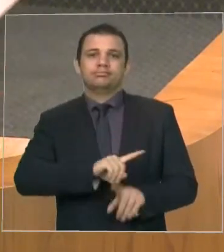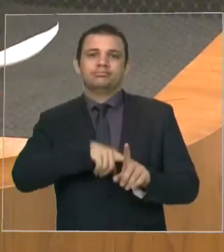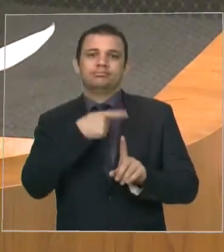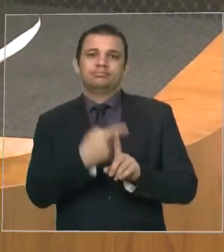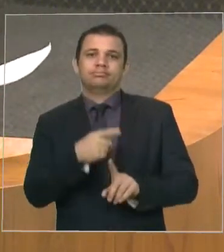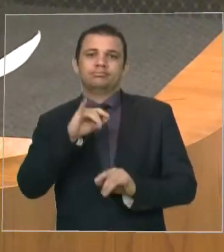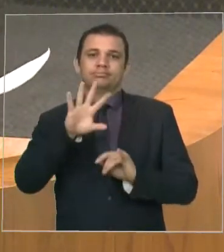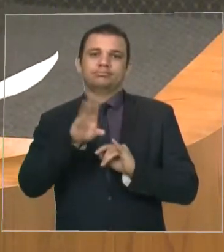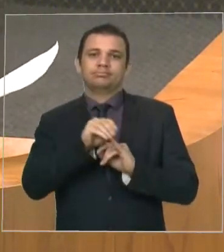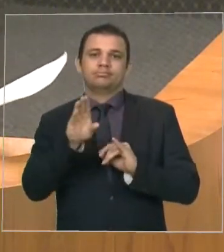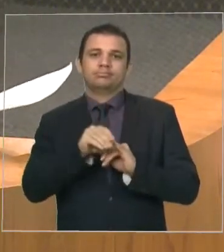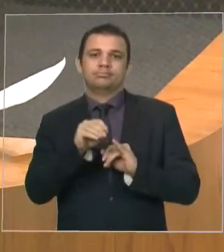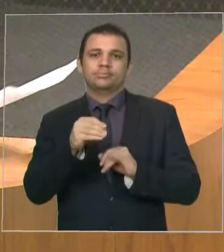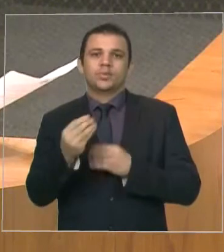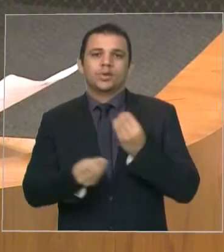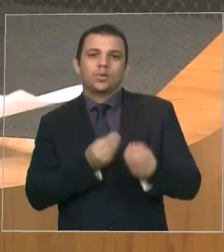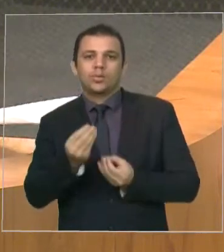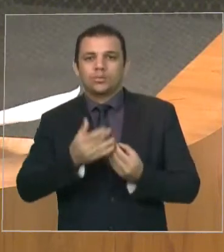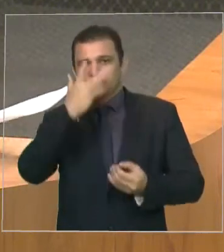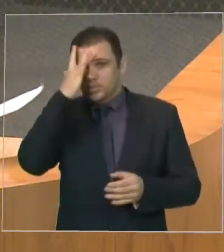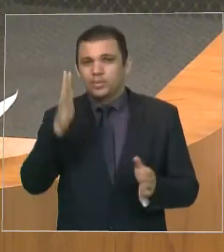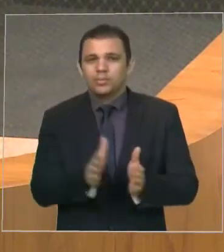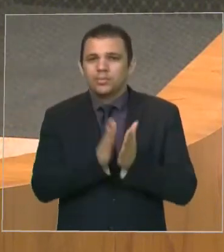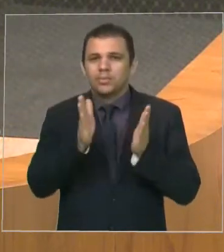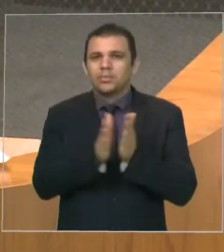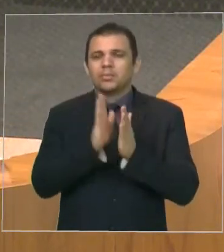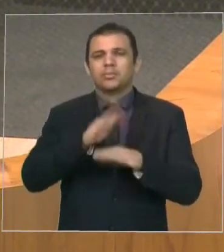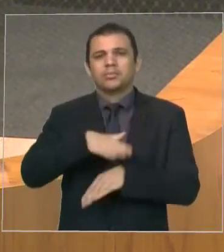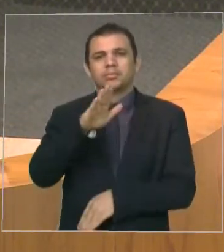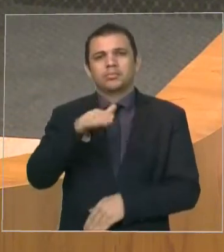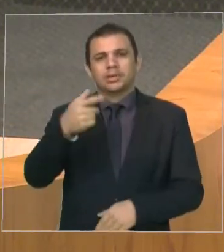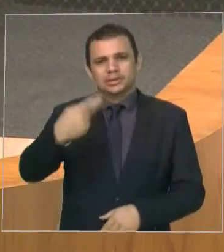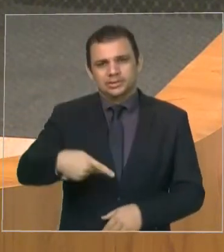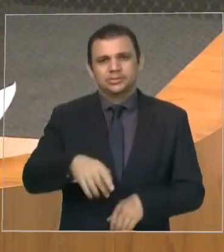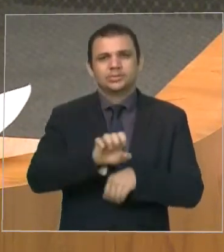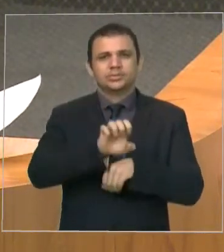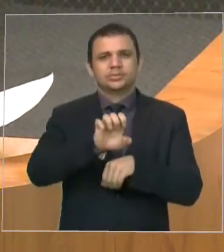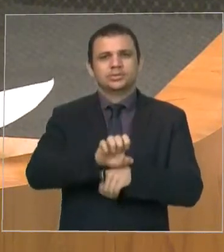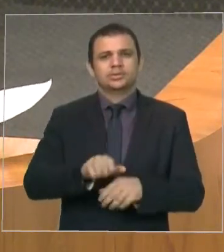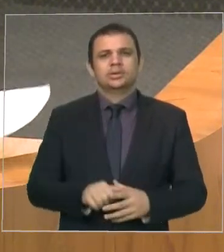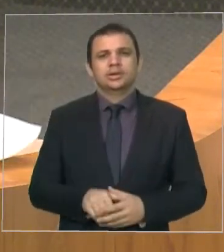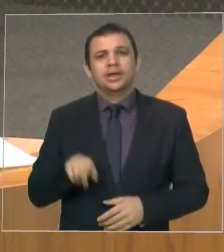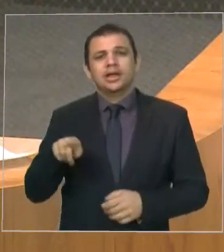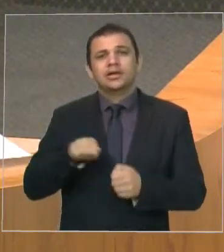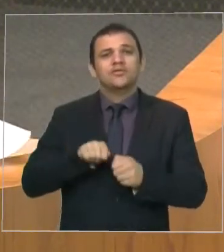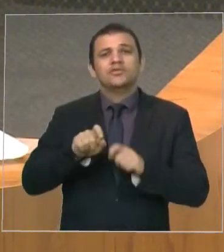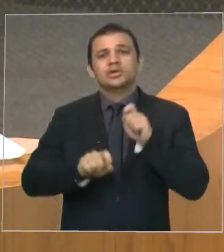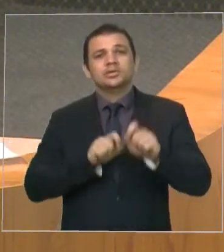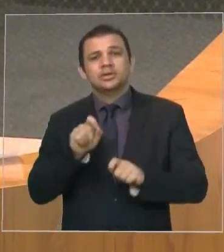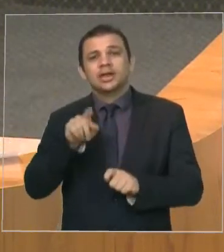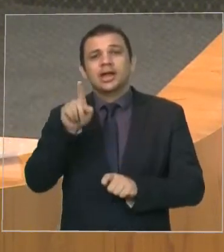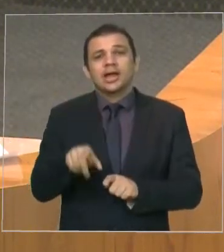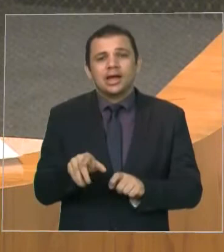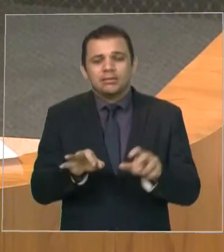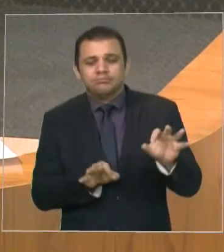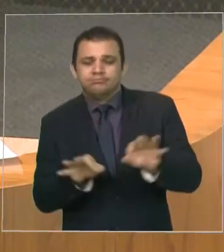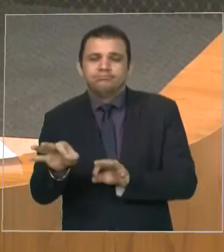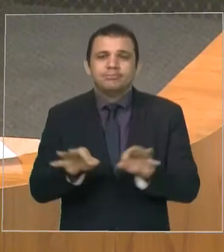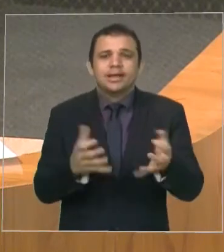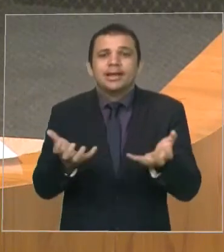às custas dos mais pobres e necessitados desse Estado. O que ele está fazendo agora é apenas uma medida para